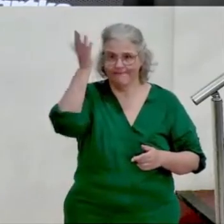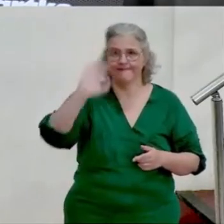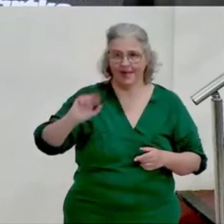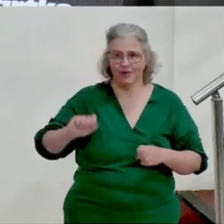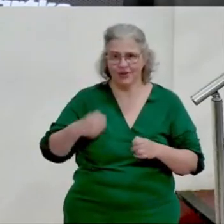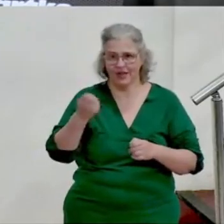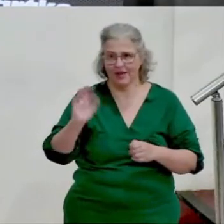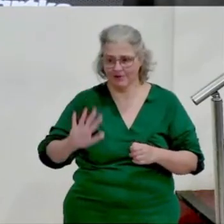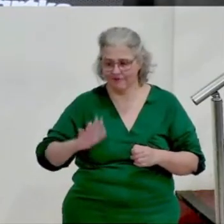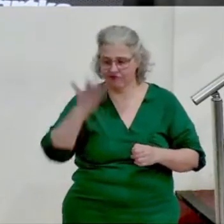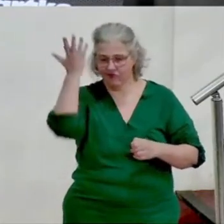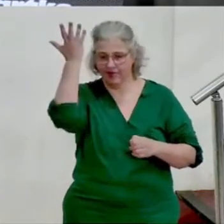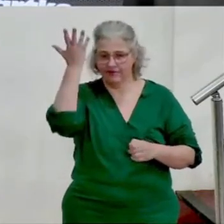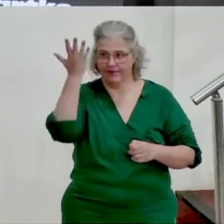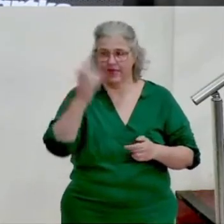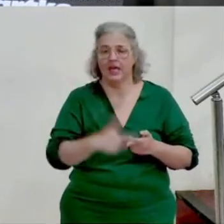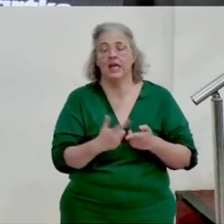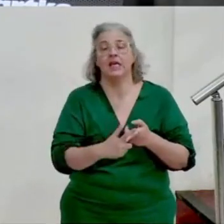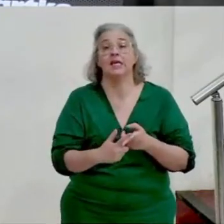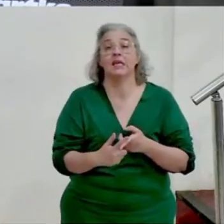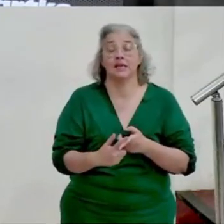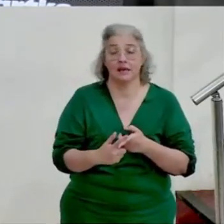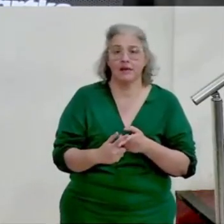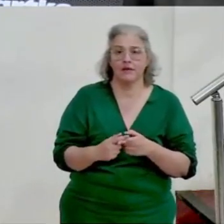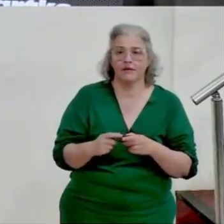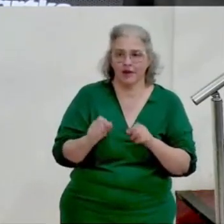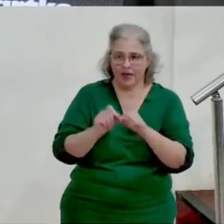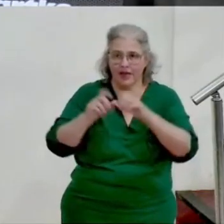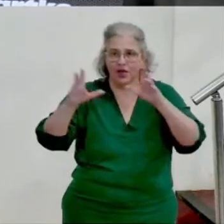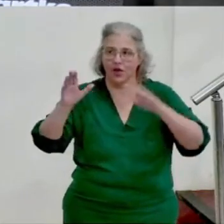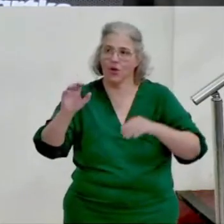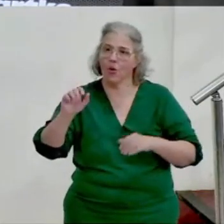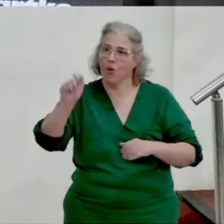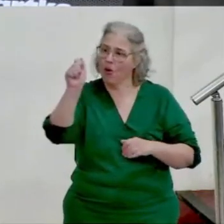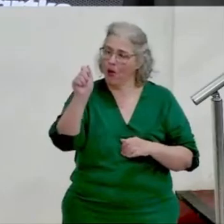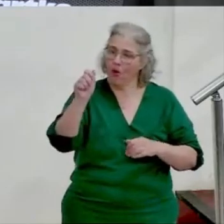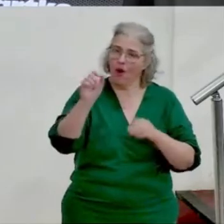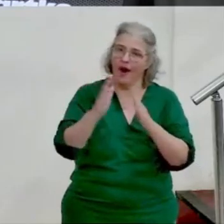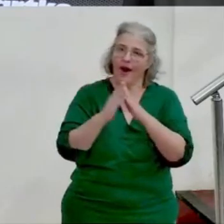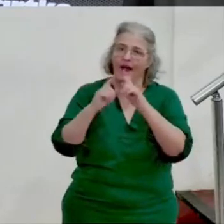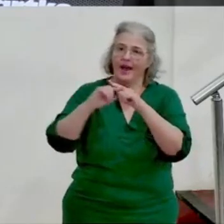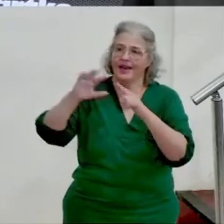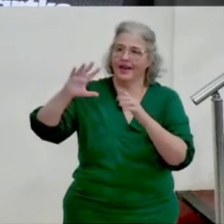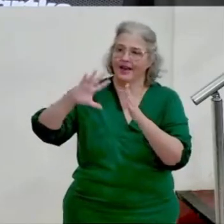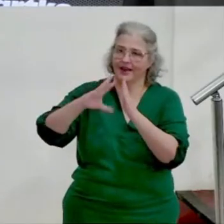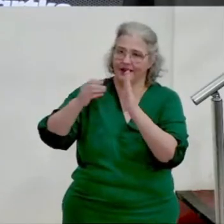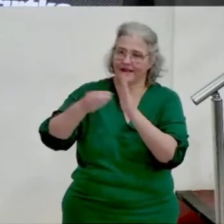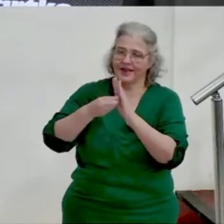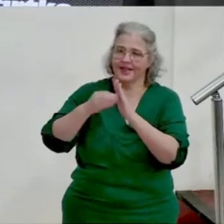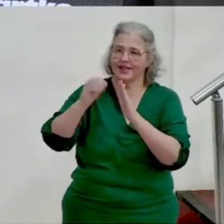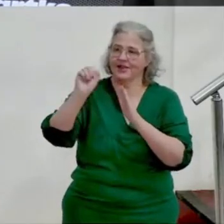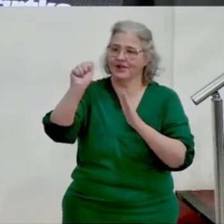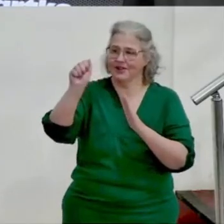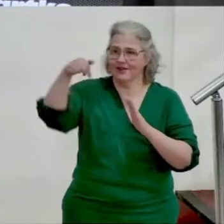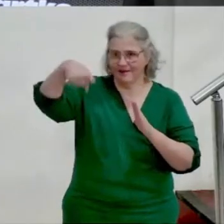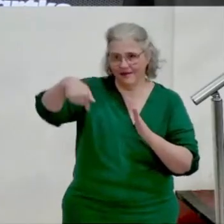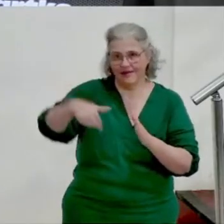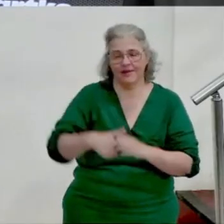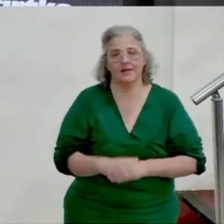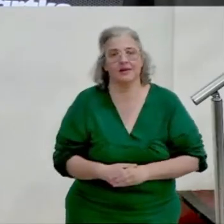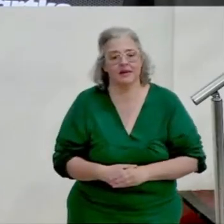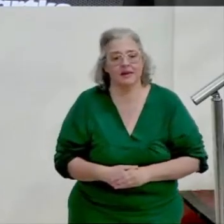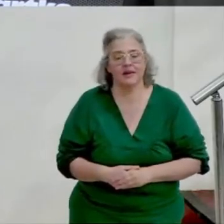aí. Várias decepções, mas o povo gosta de se decepcionar. Então outros previram 1964,